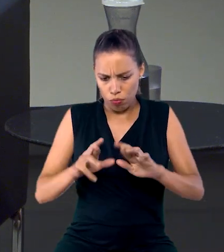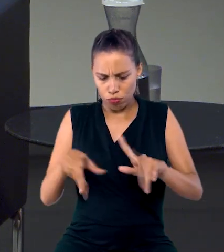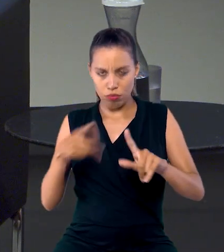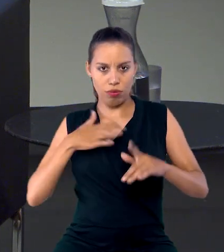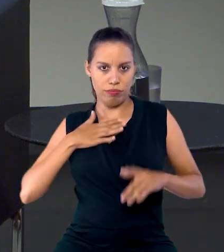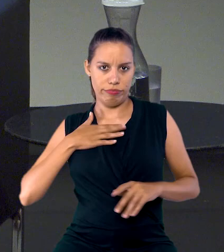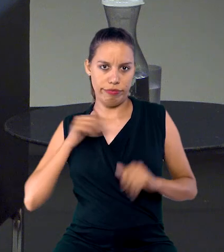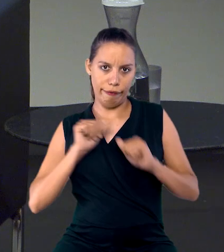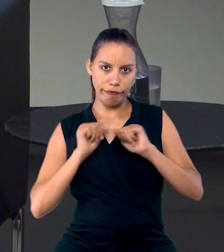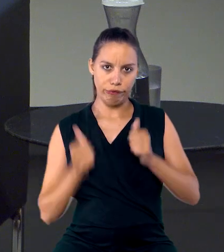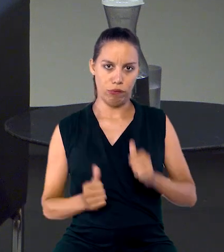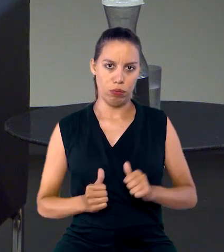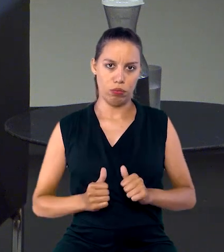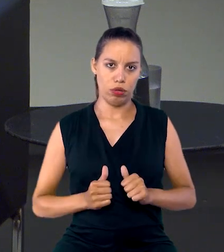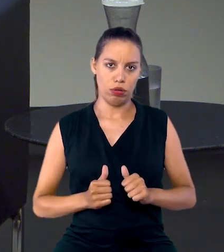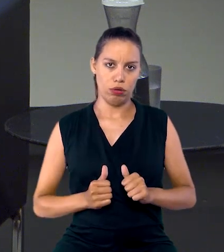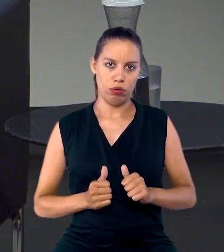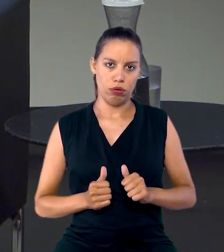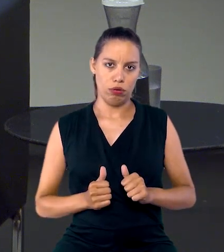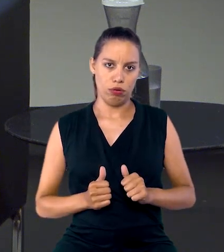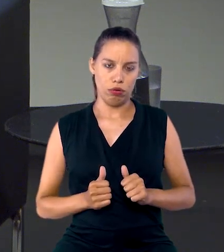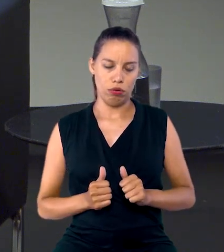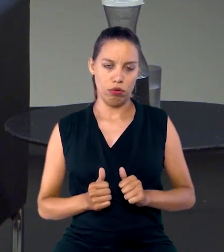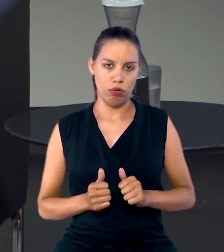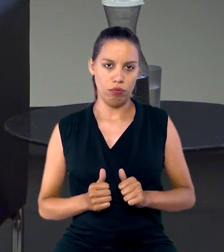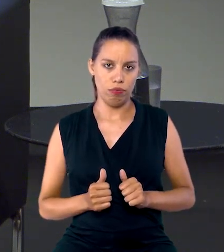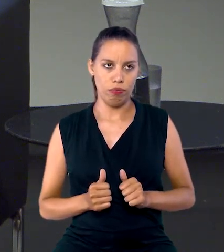minha. E eu